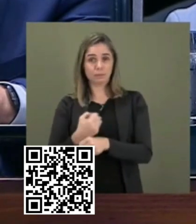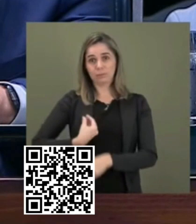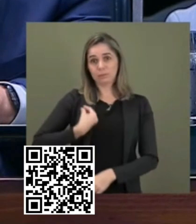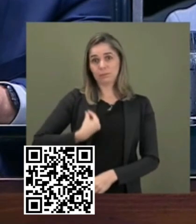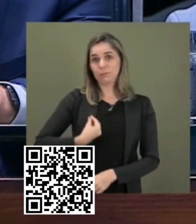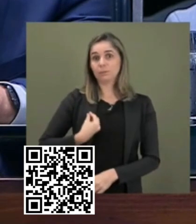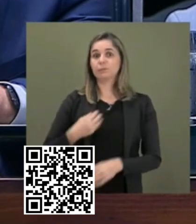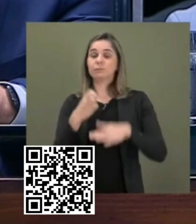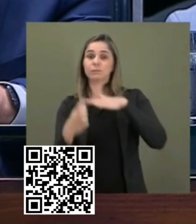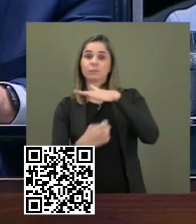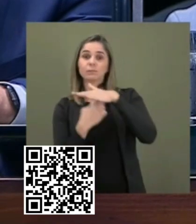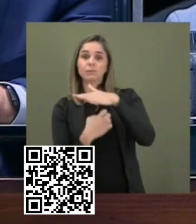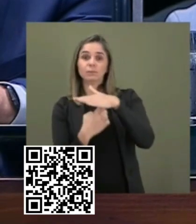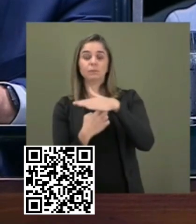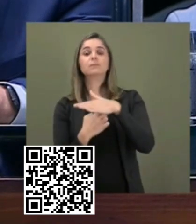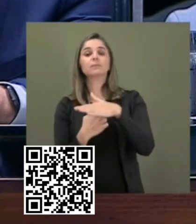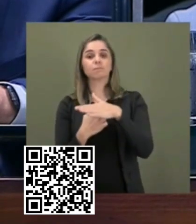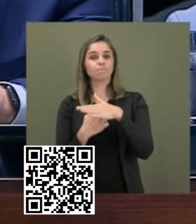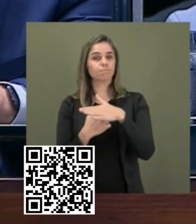a empresa destacou-se